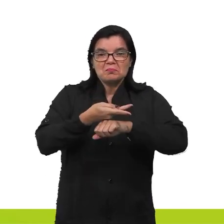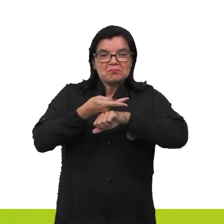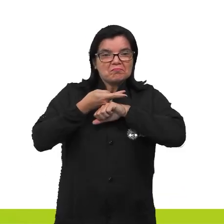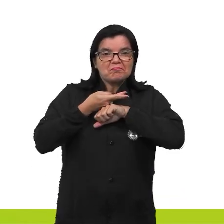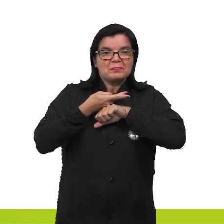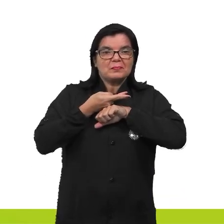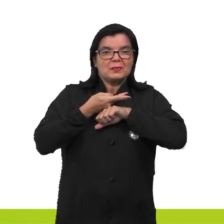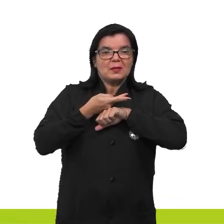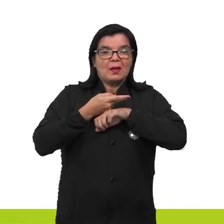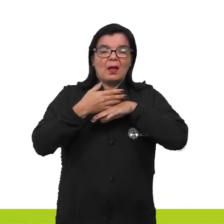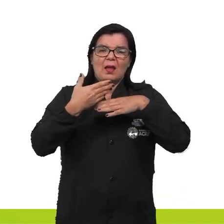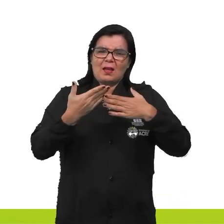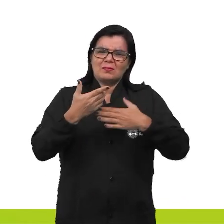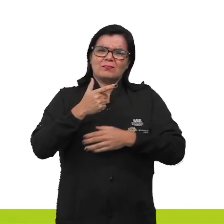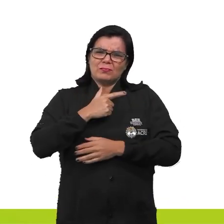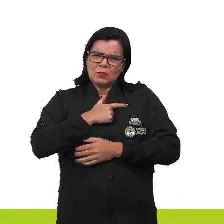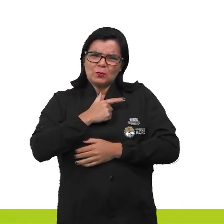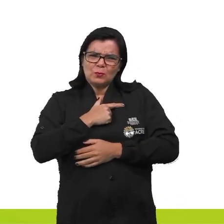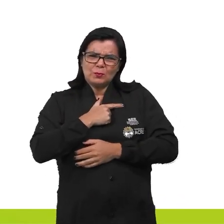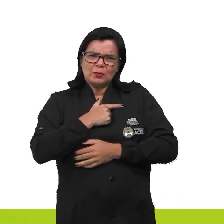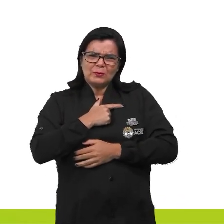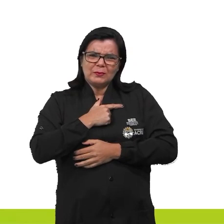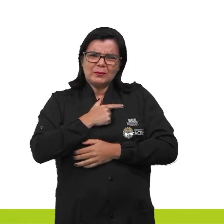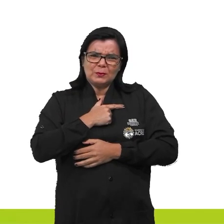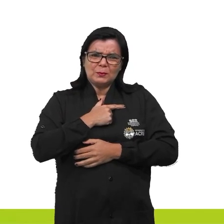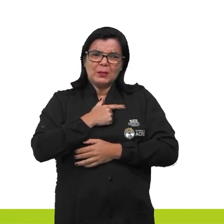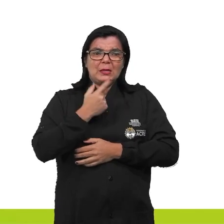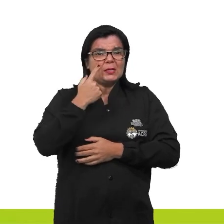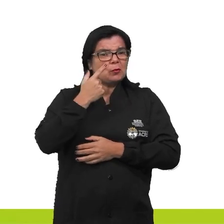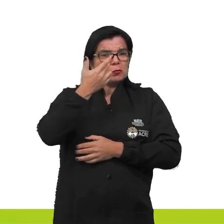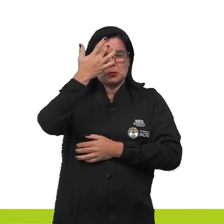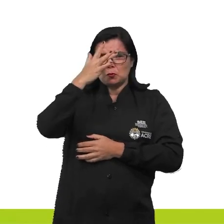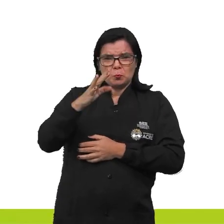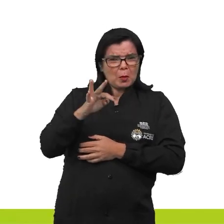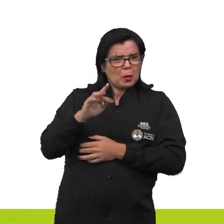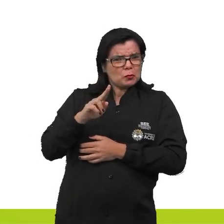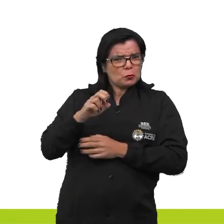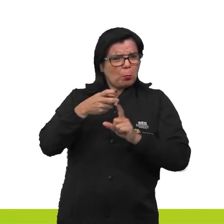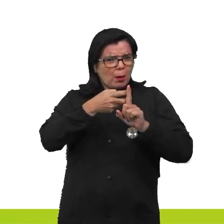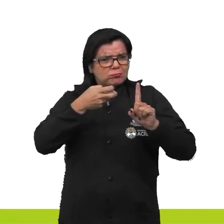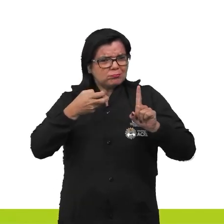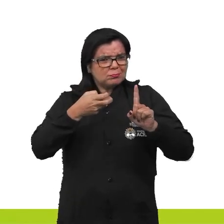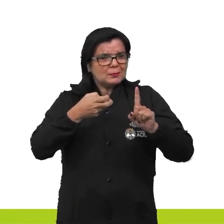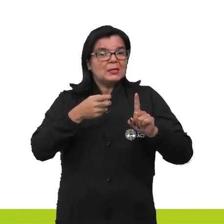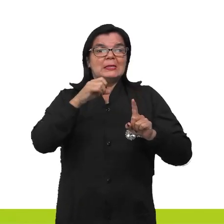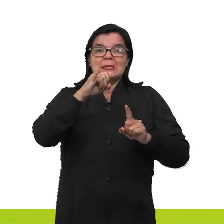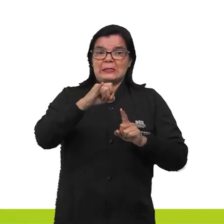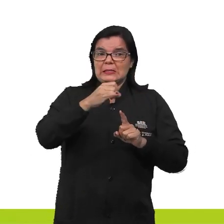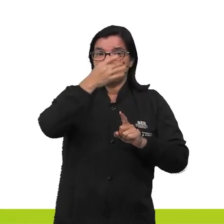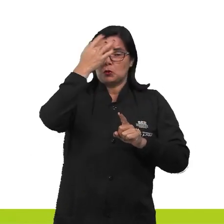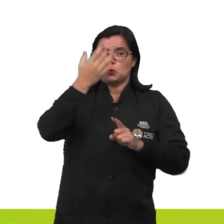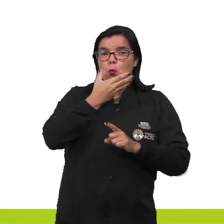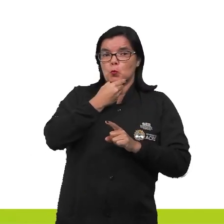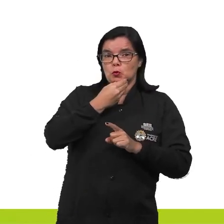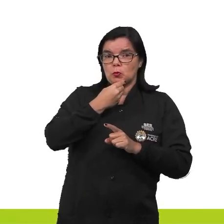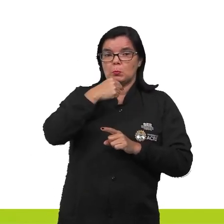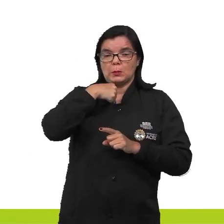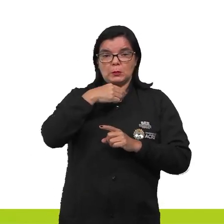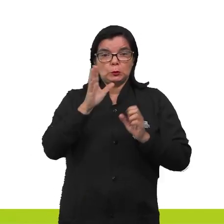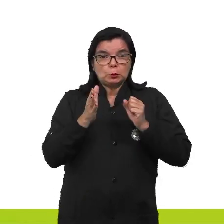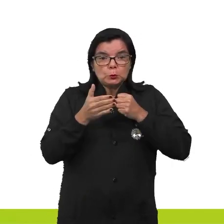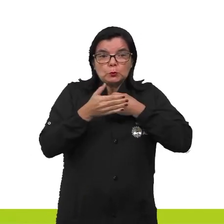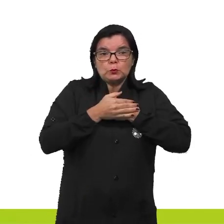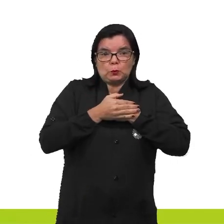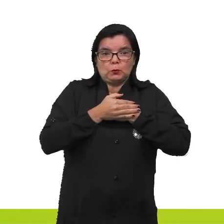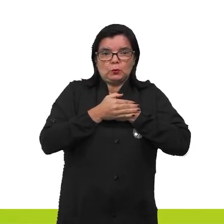me procura. Acaso feitura não sou de Tupá? Se algum dentre os homens de mim